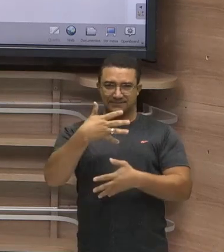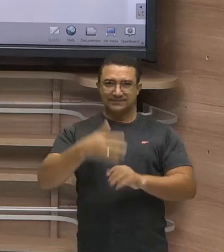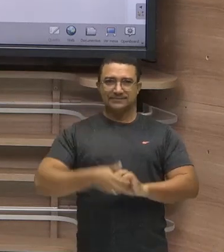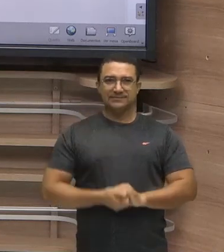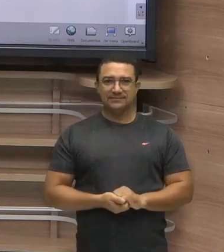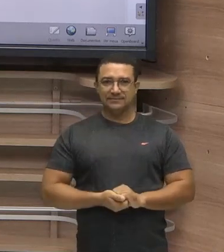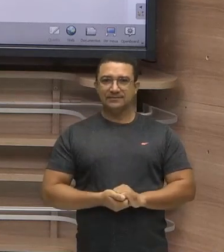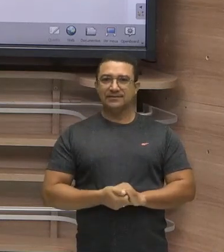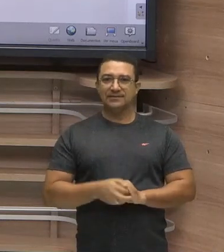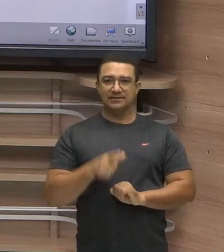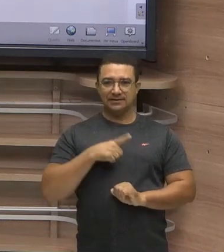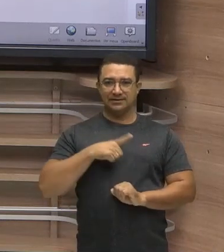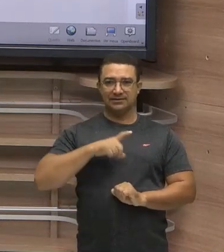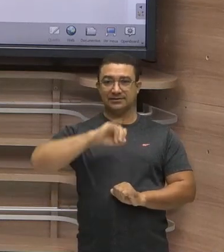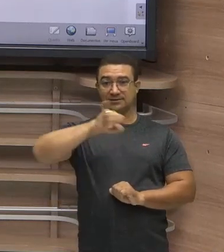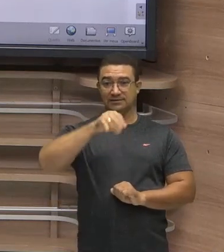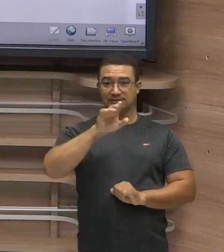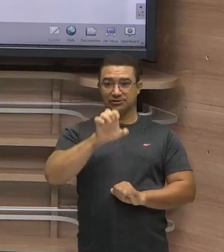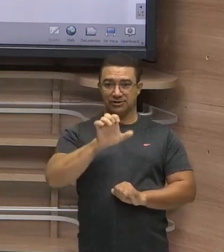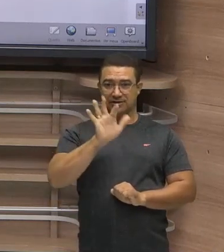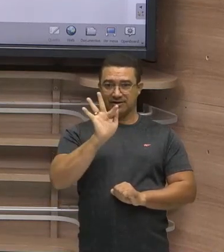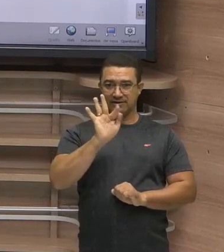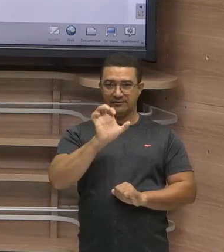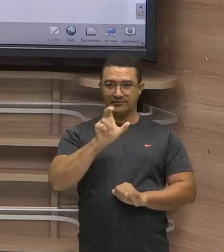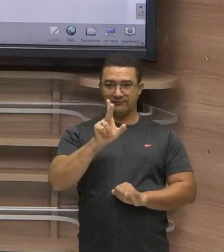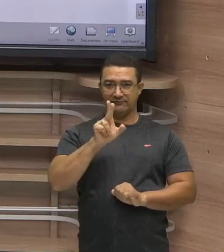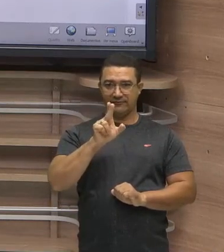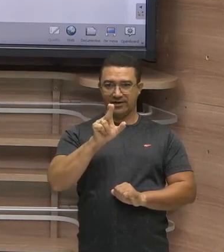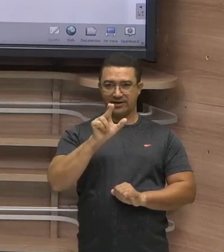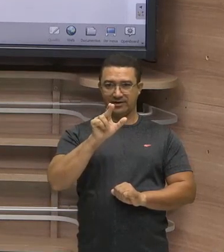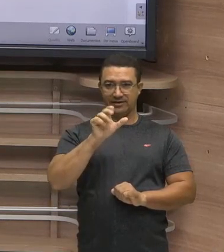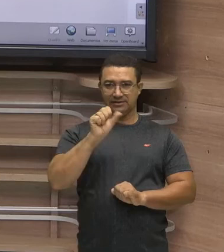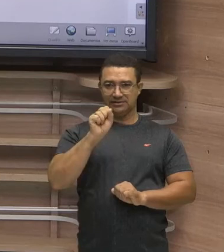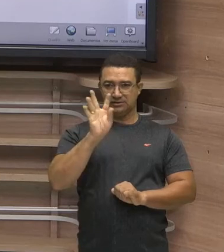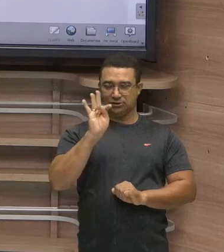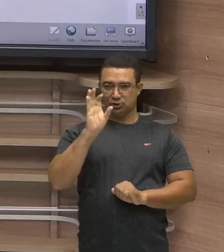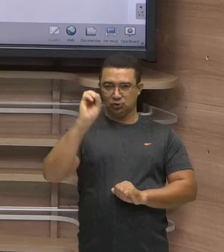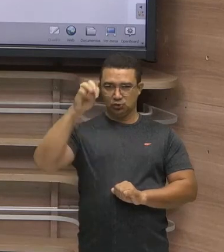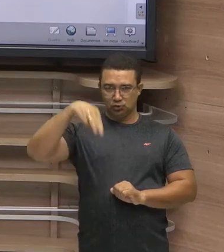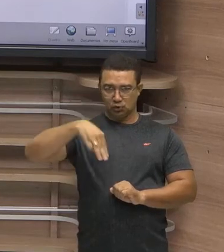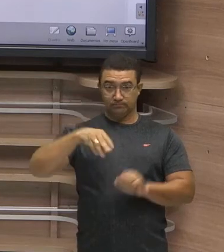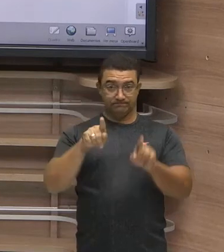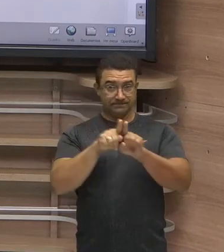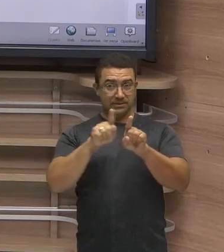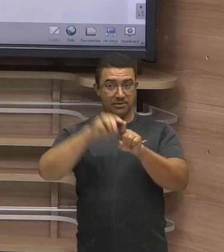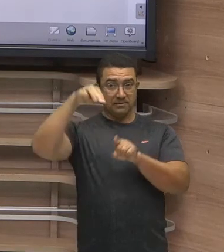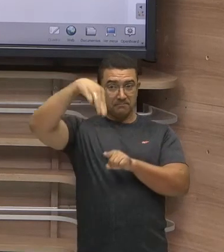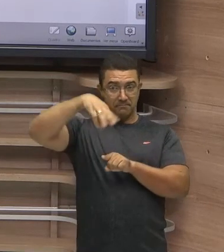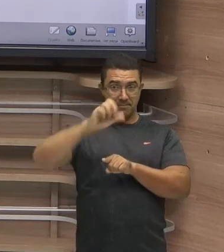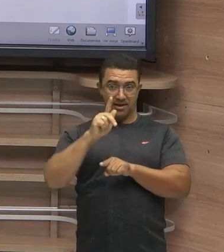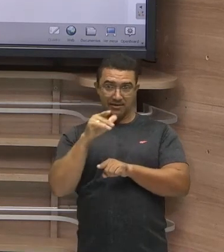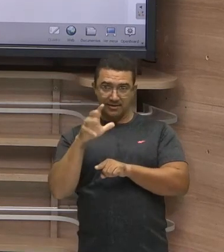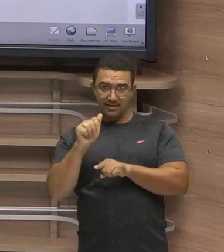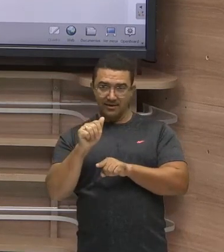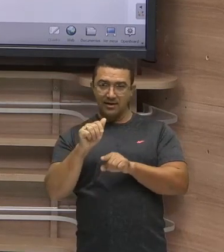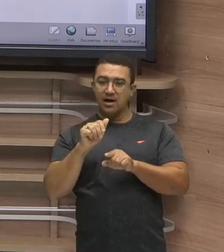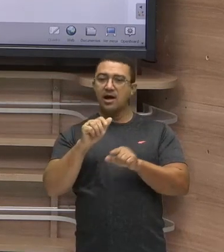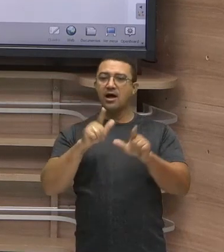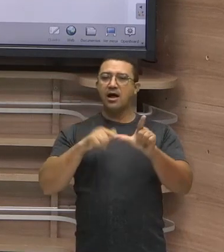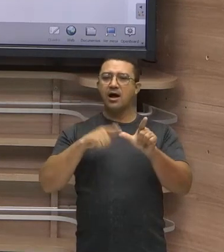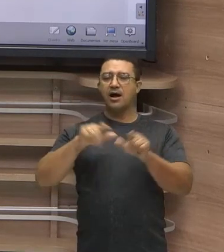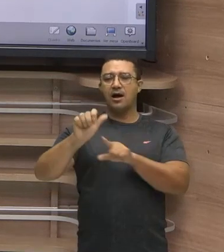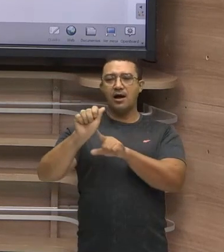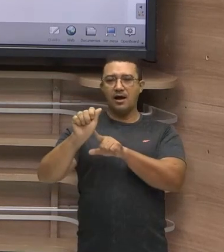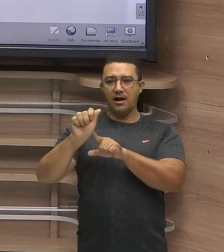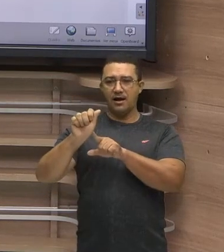Do Jefferson, temos participação da Maria Rita. Maria Rita indicou aqui a questão 3 e a letra A. Quem mais? Lá